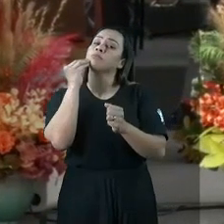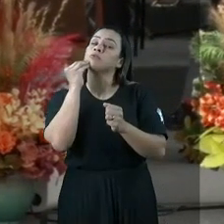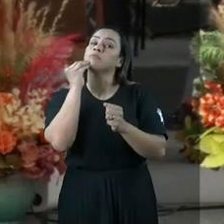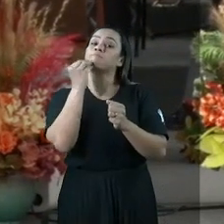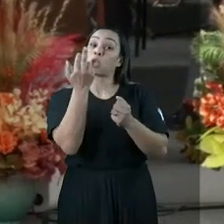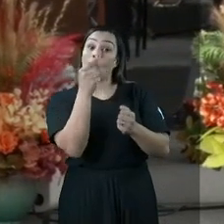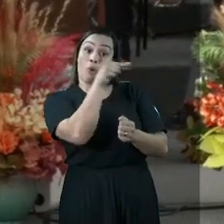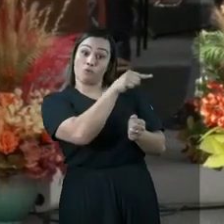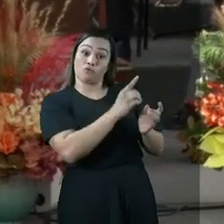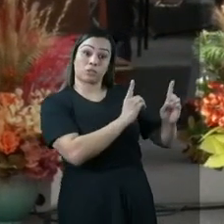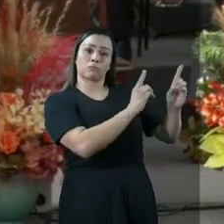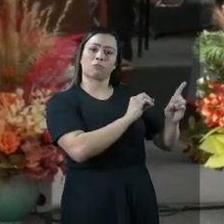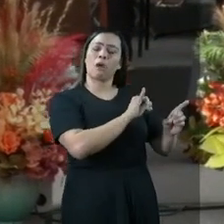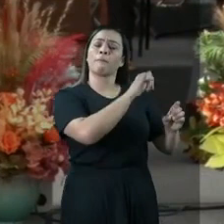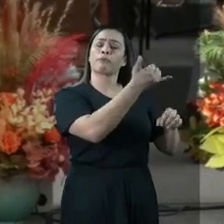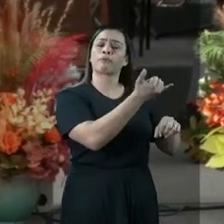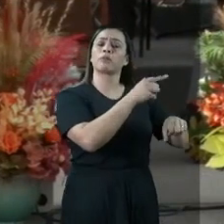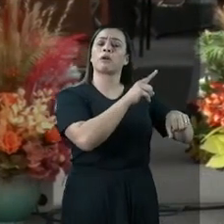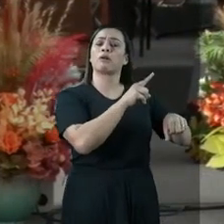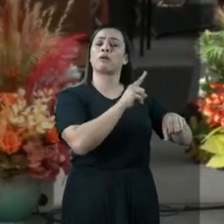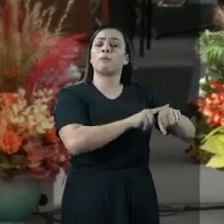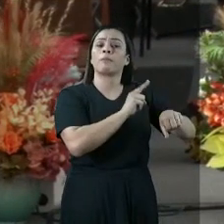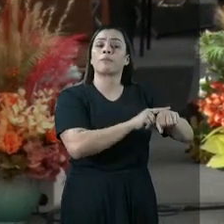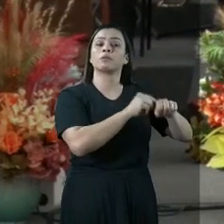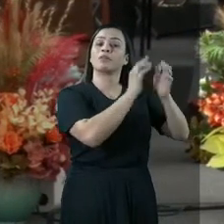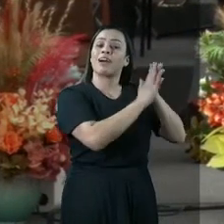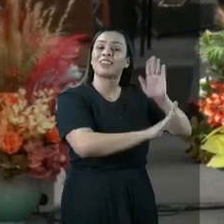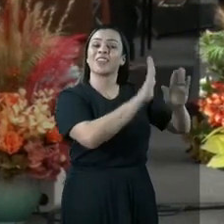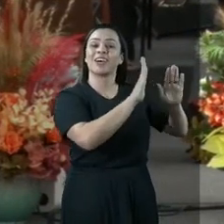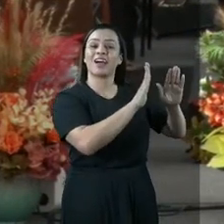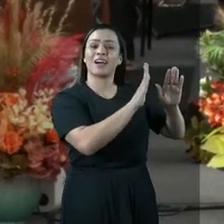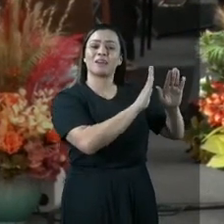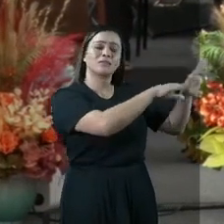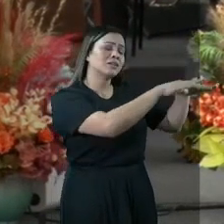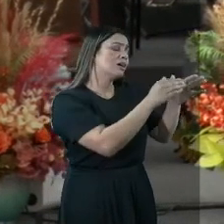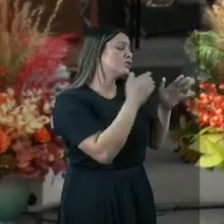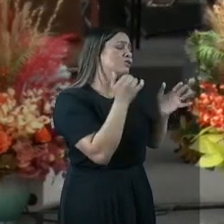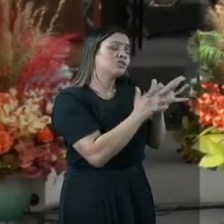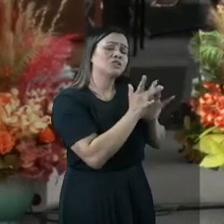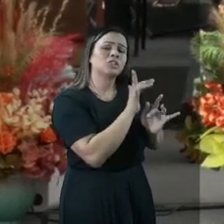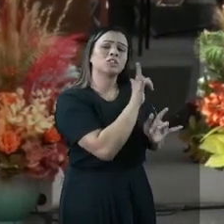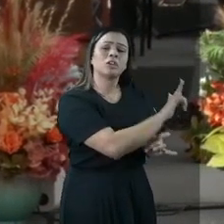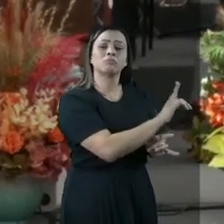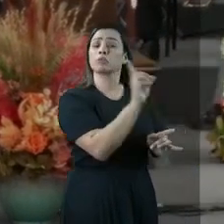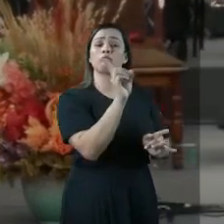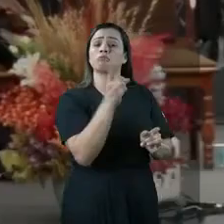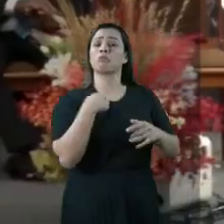era para ele ser mais crente. Mas ele não fez nada disso, mesmo com a minha presença no barco. Então eu vou dormir para